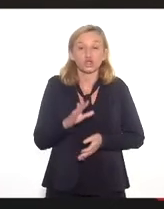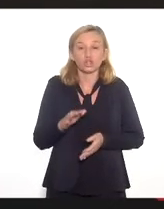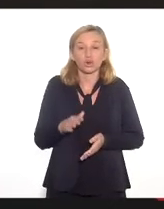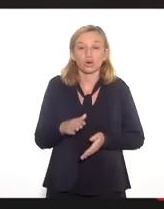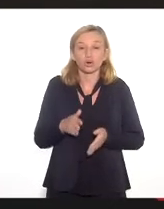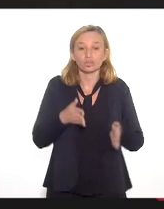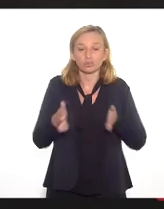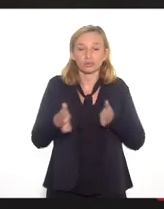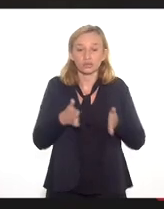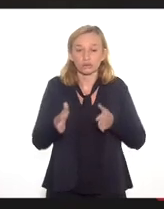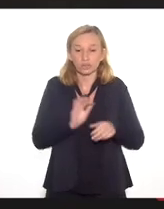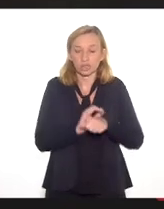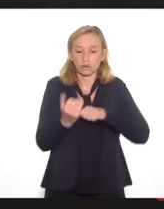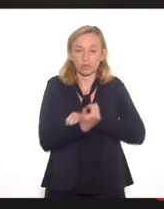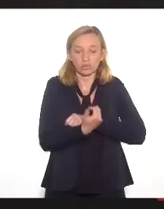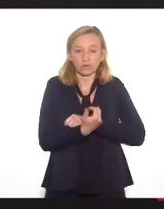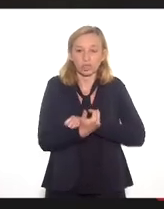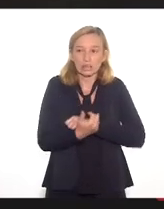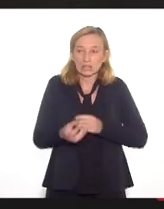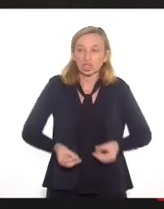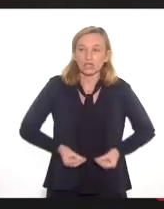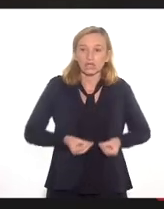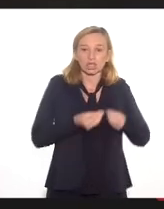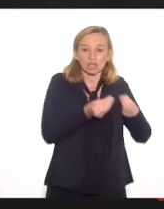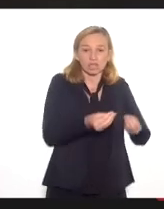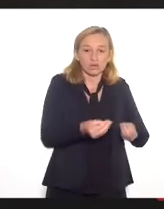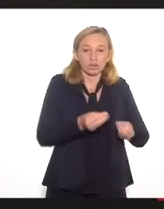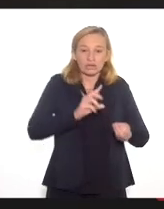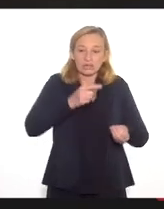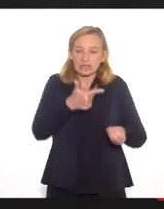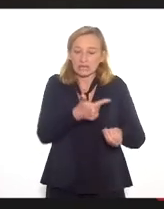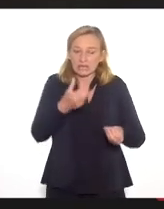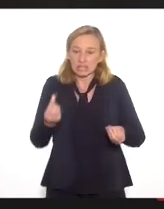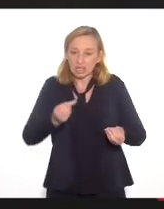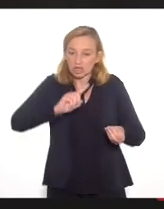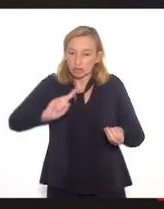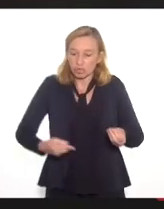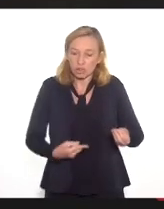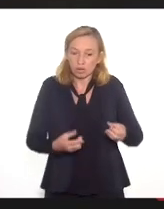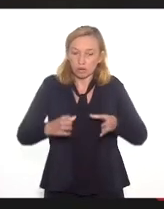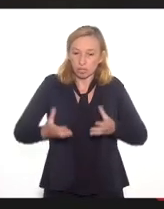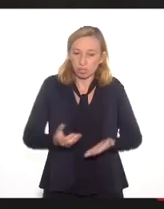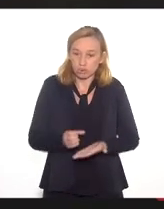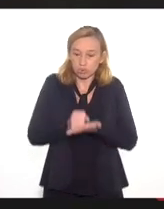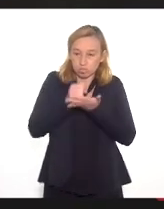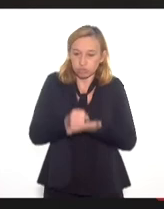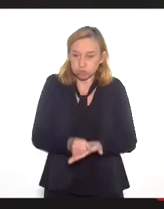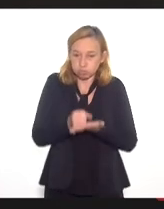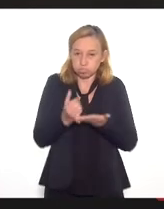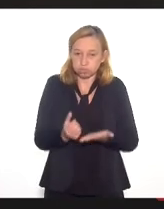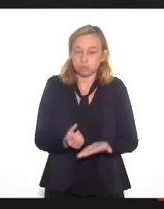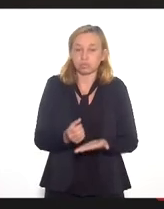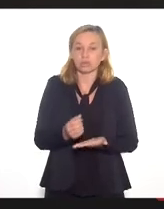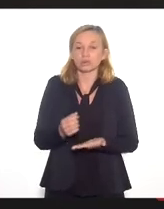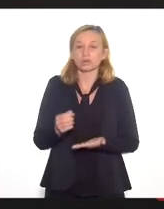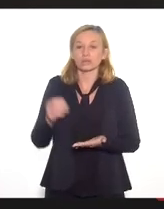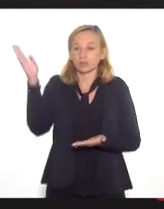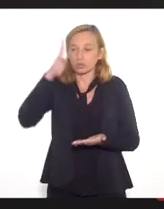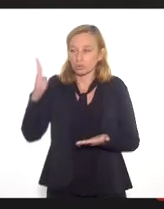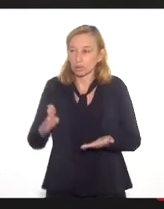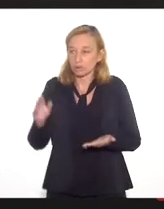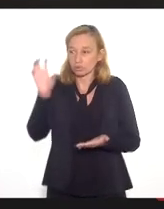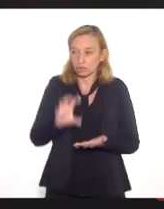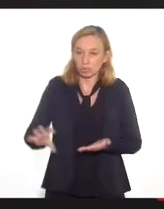atuação da covid a gente entregou 16.600 toneladas de alimentos por todo o Brasil por todos os estados do Brasil